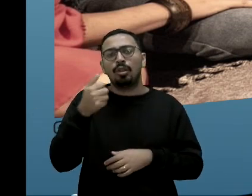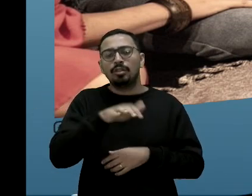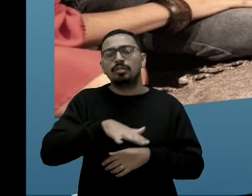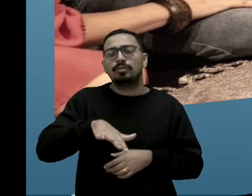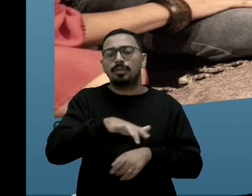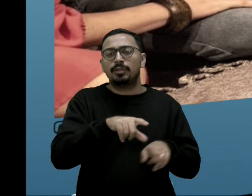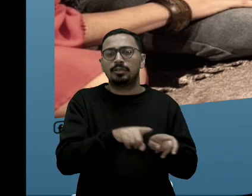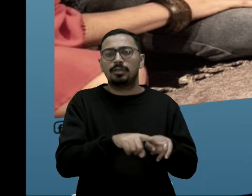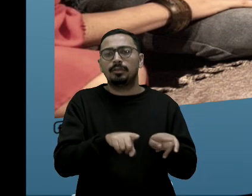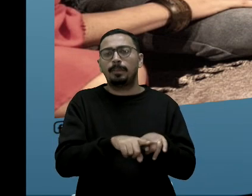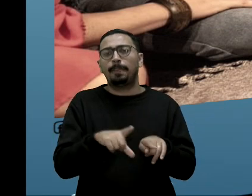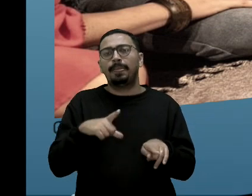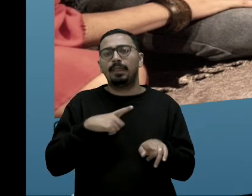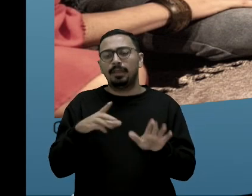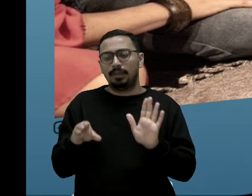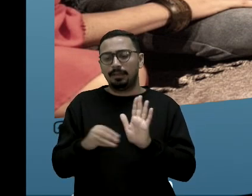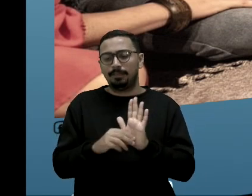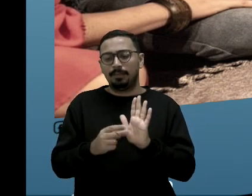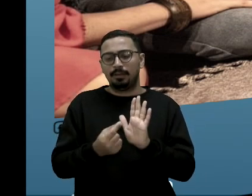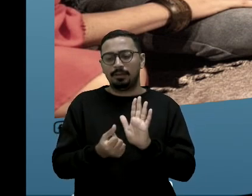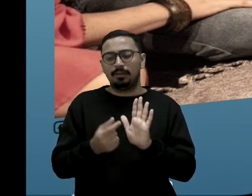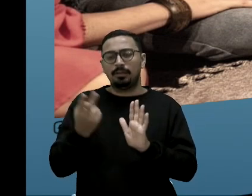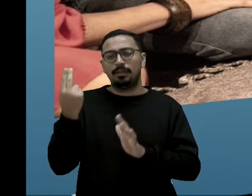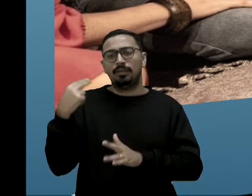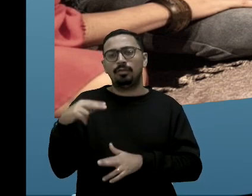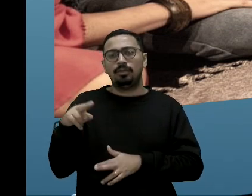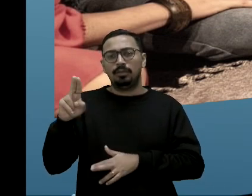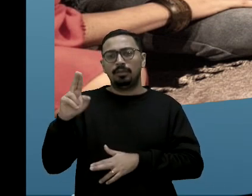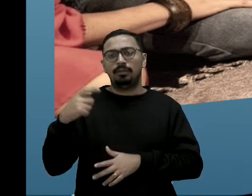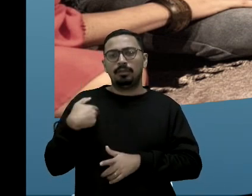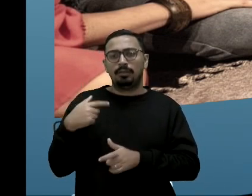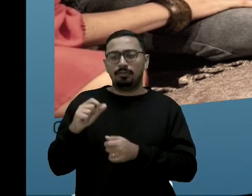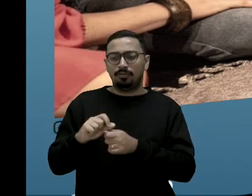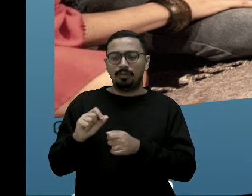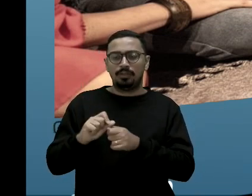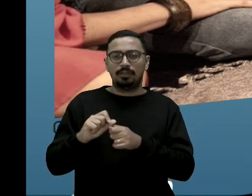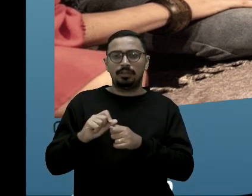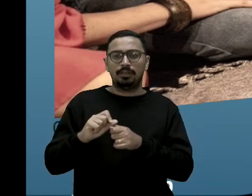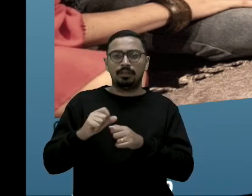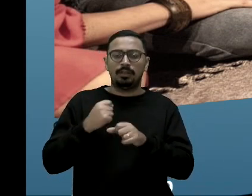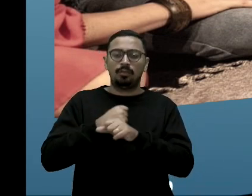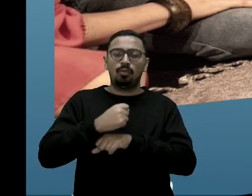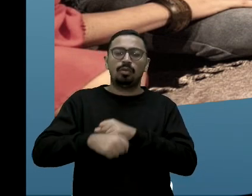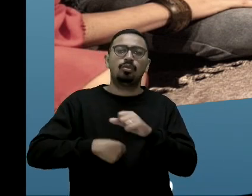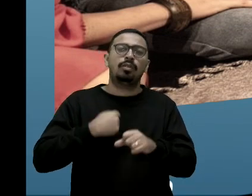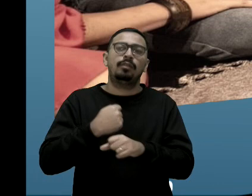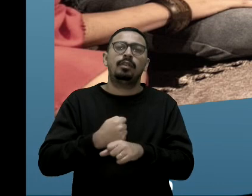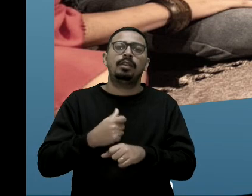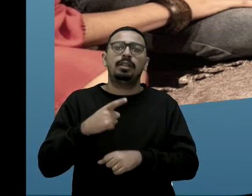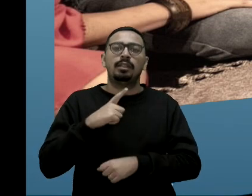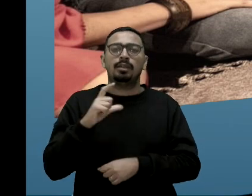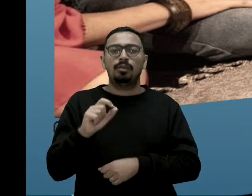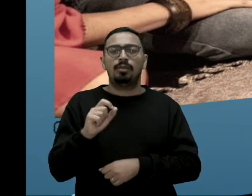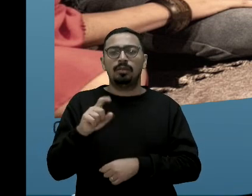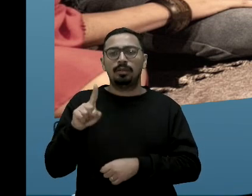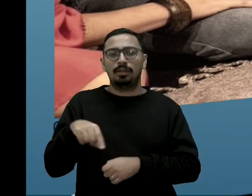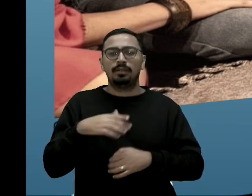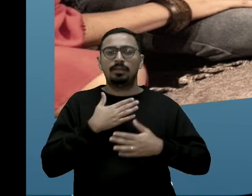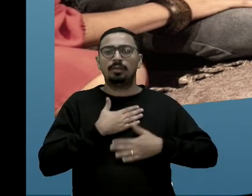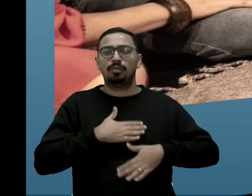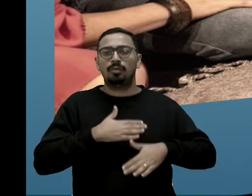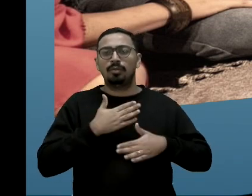através da emenda para o Unital, que é o que eu vou fazer desse ano para o outro, aí vai ser bem mais tranquilo a